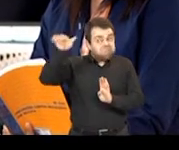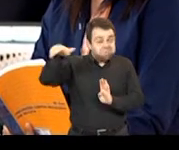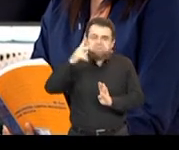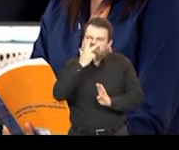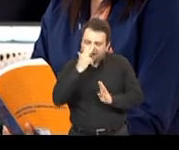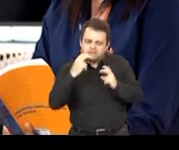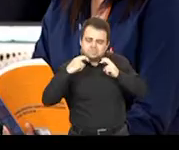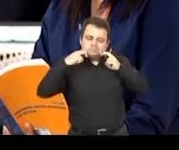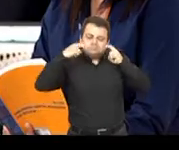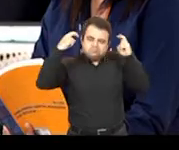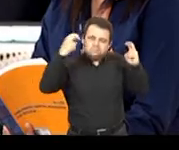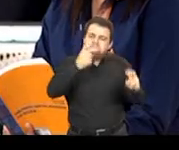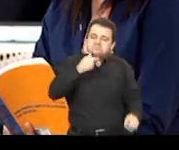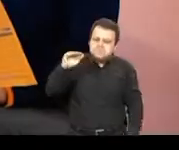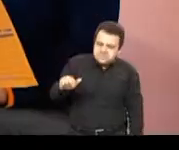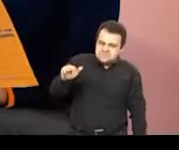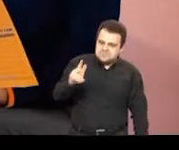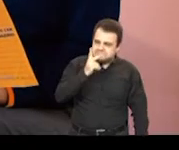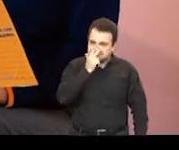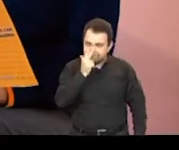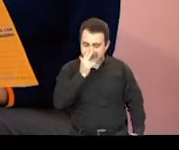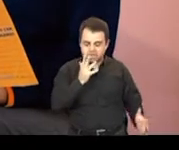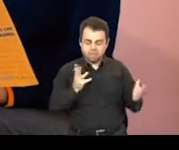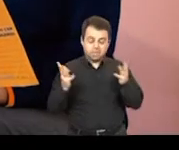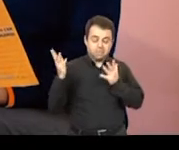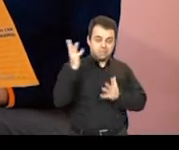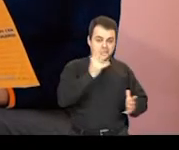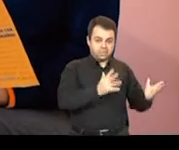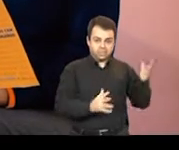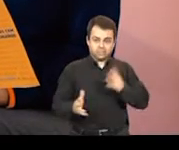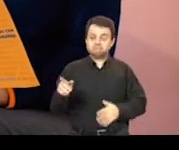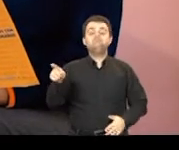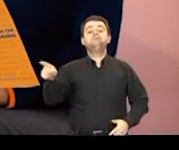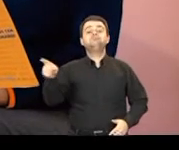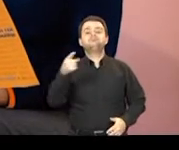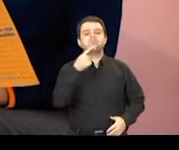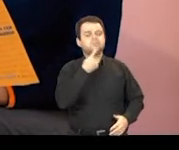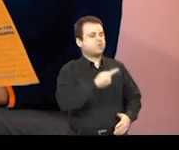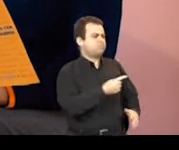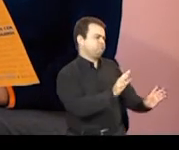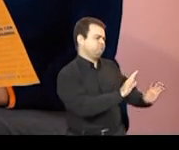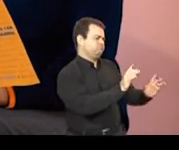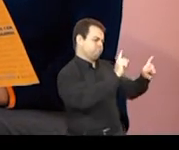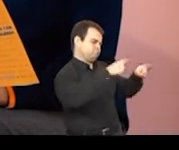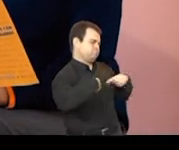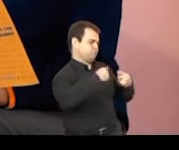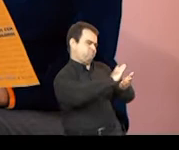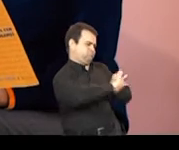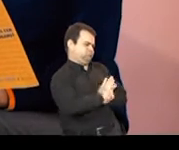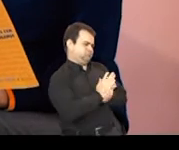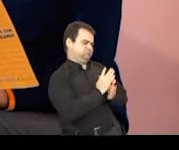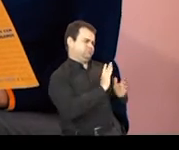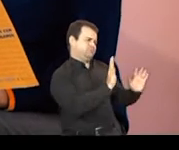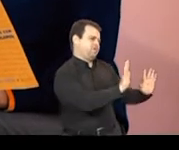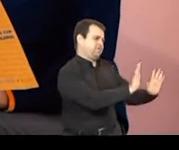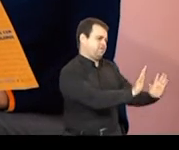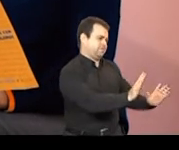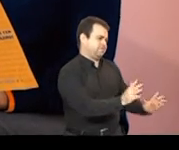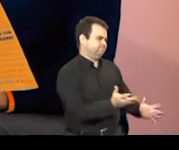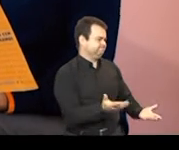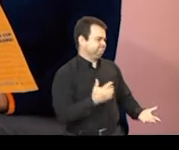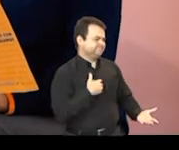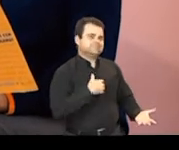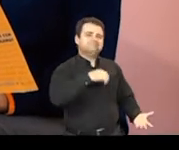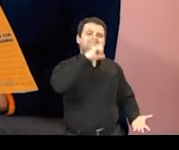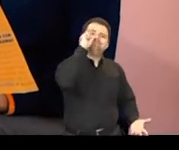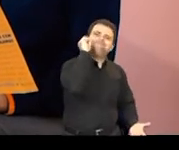menino pilhando em falta. Raquel, minha querida, não faça assim comigo. Você sabe que eu